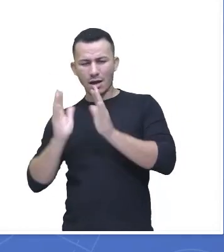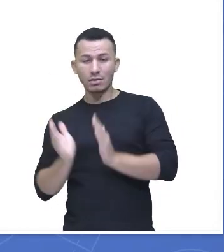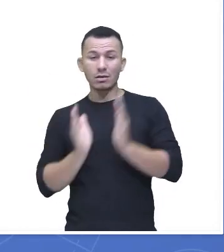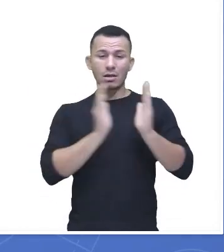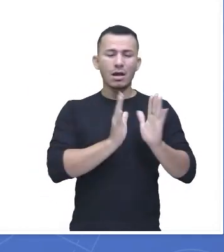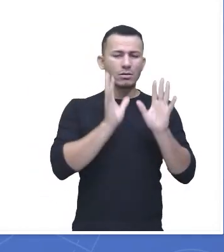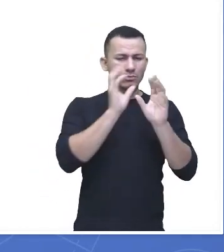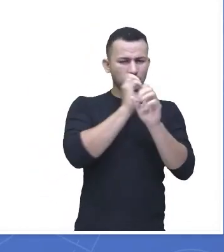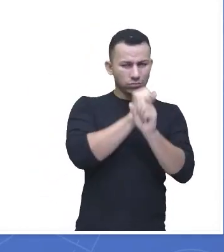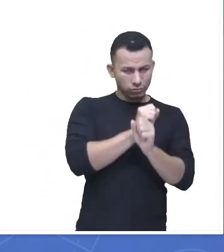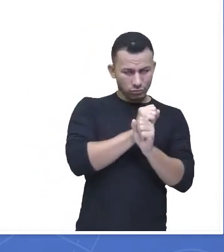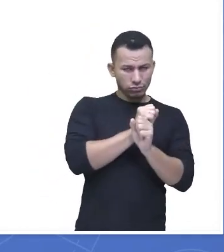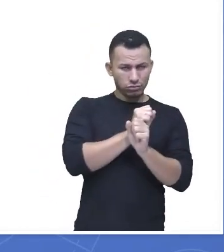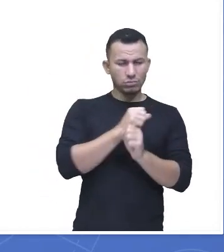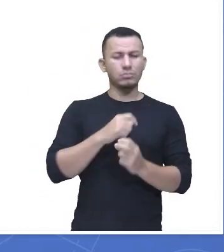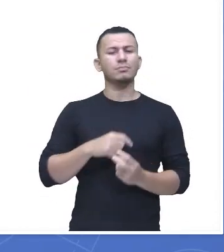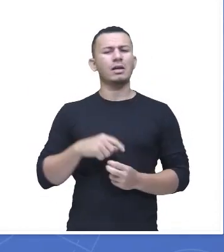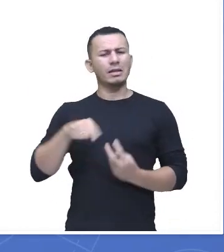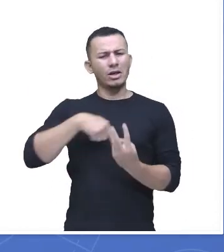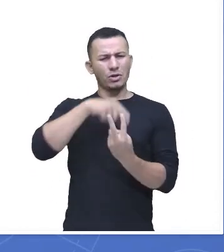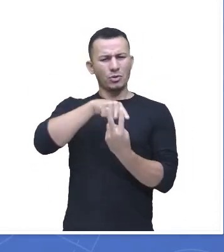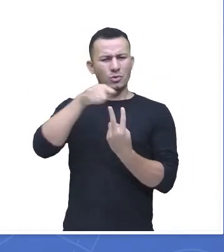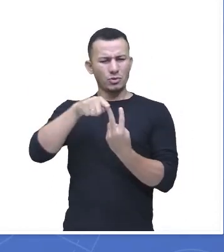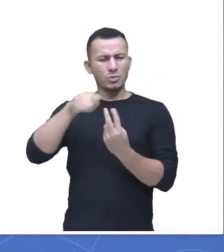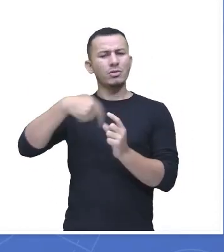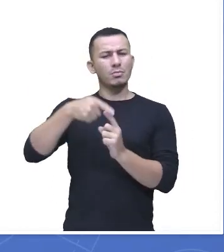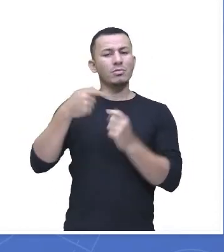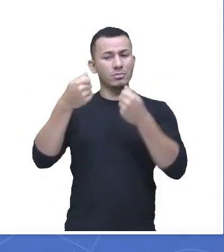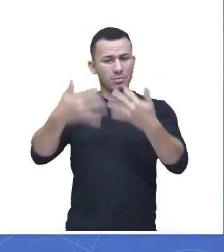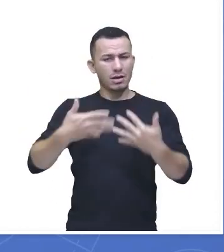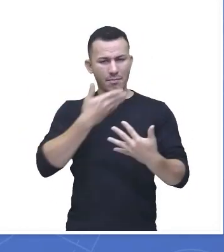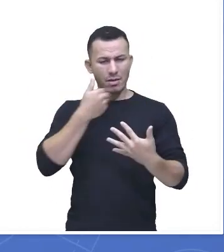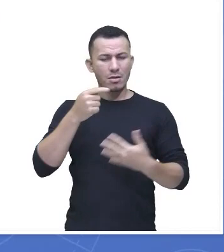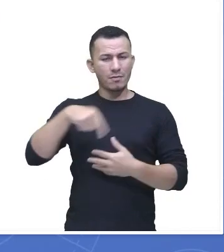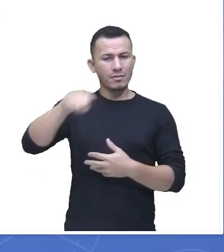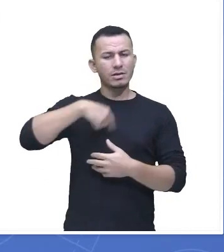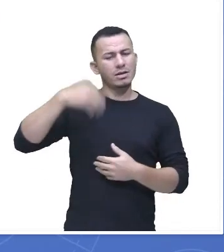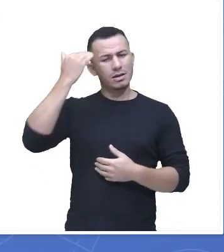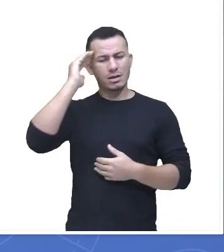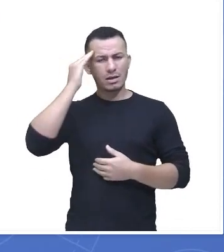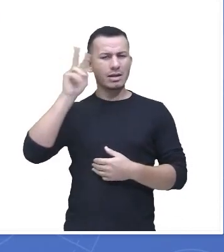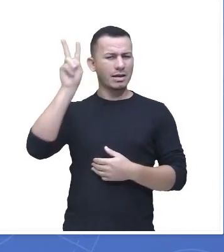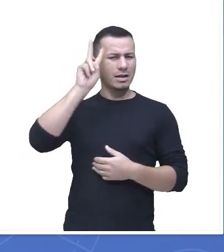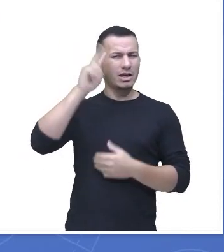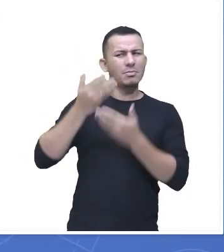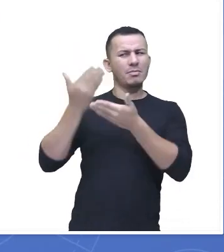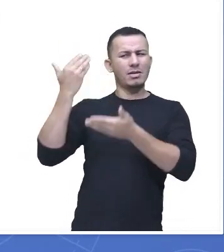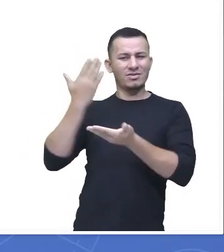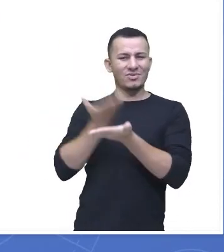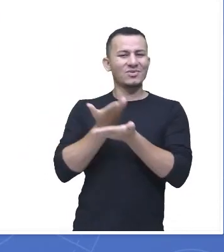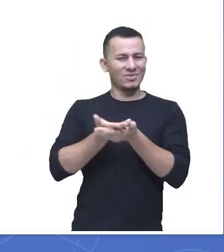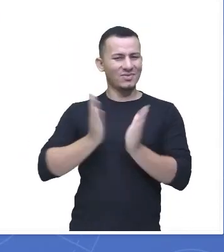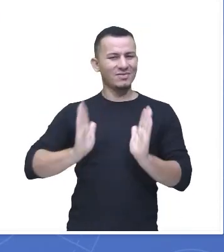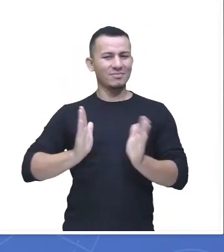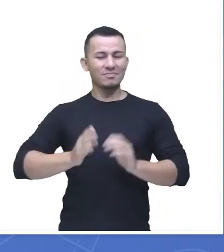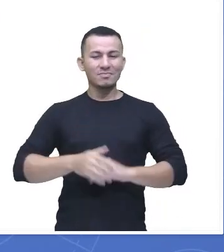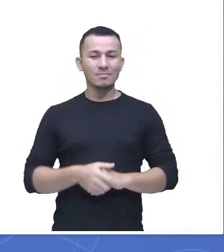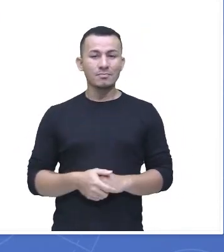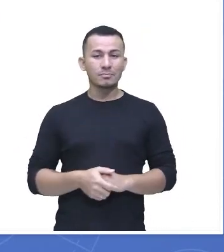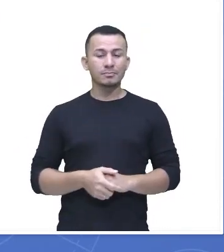relacionado à actina e à miosina, que a gente vai já descobrir o que é. Que eu tenho certeza que vocês lembram alguma coisa aí, tá